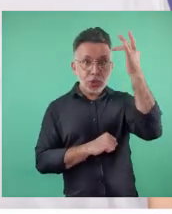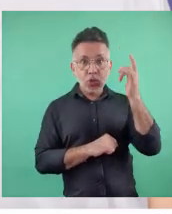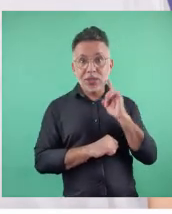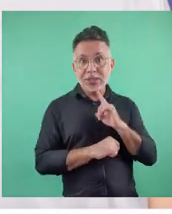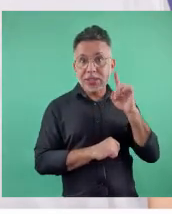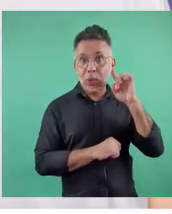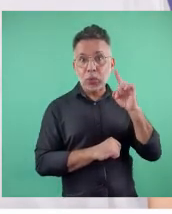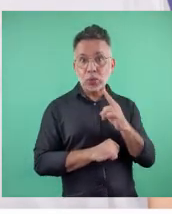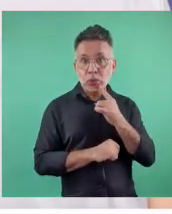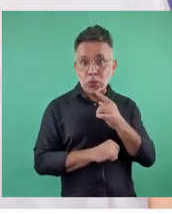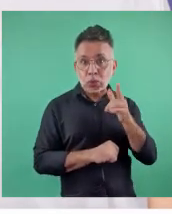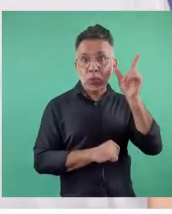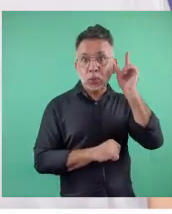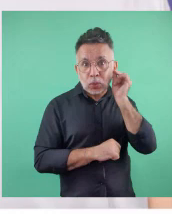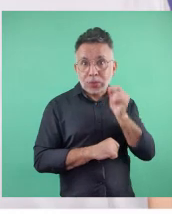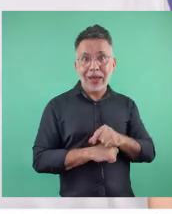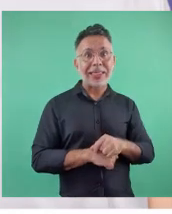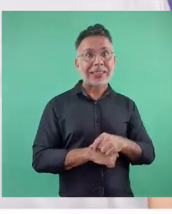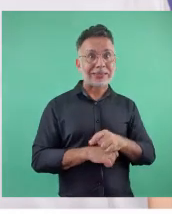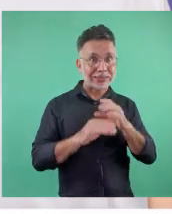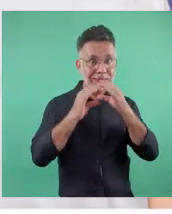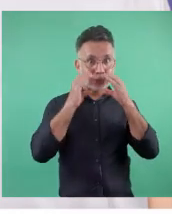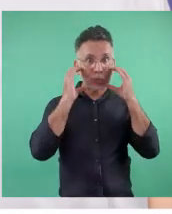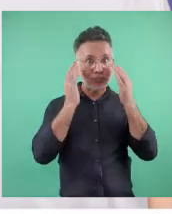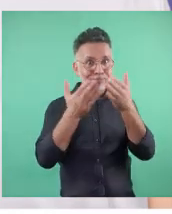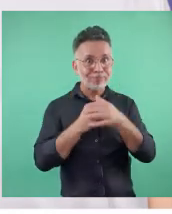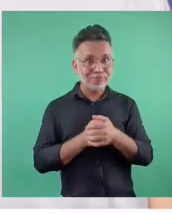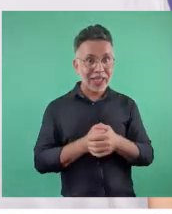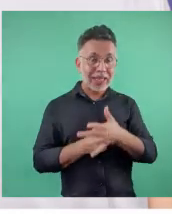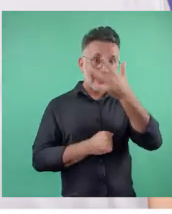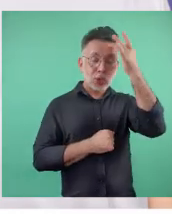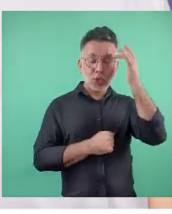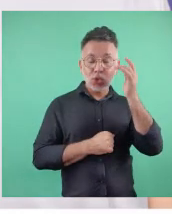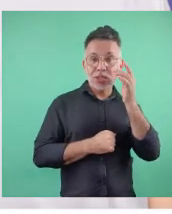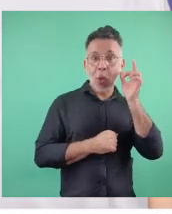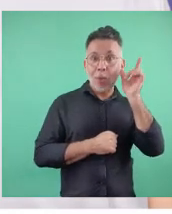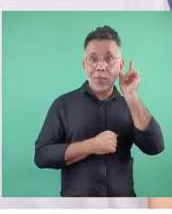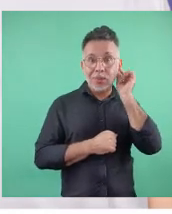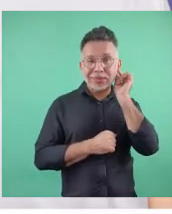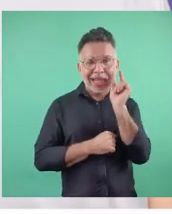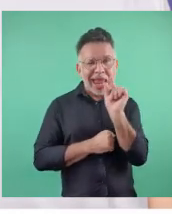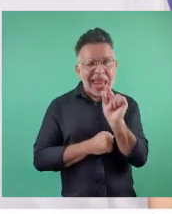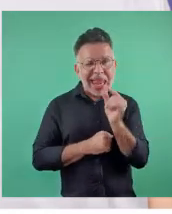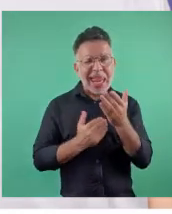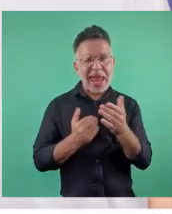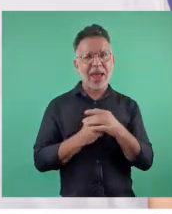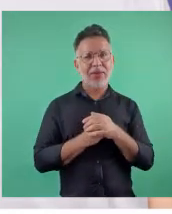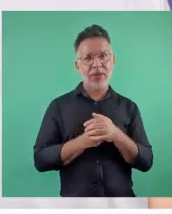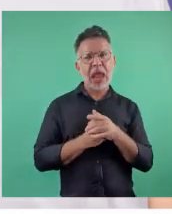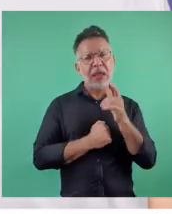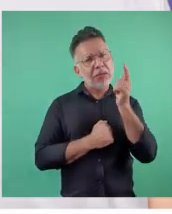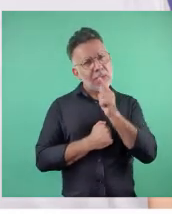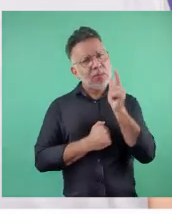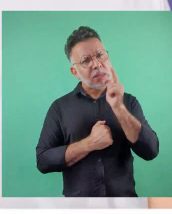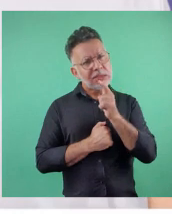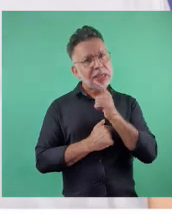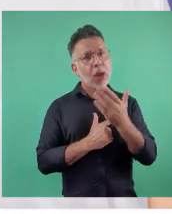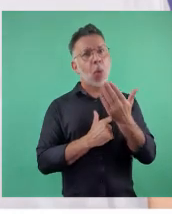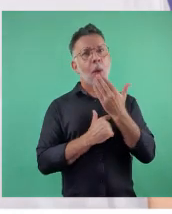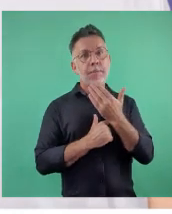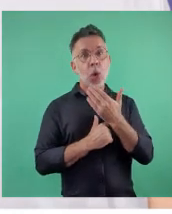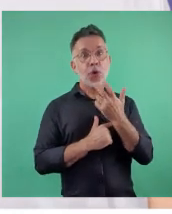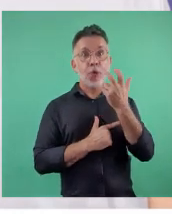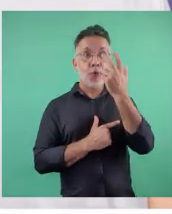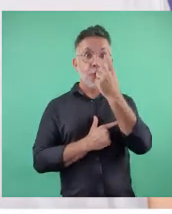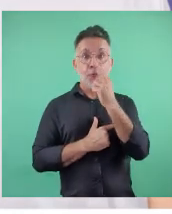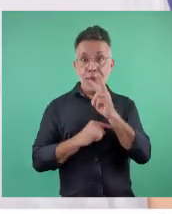apoio visual, imagine para as pessoas que têm algum tipo de perda auditiva. As pessoas com perda auditiva leve, muitas